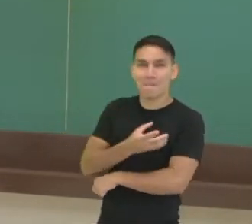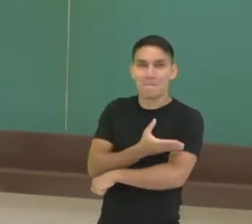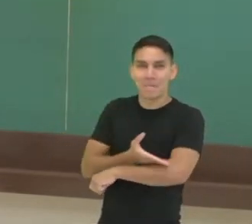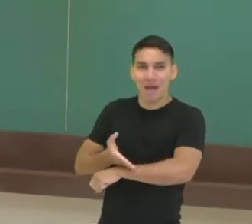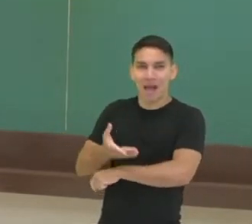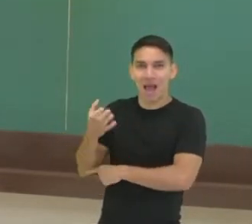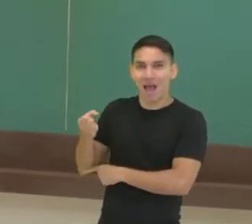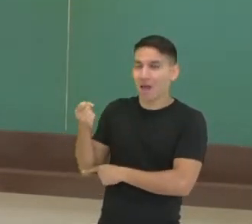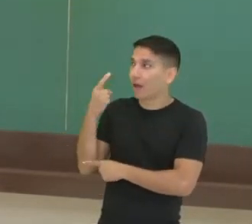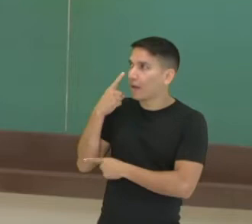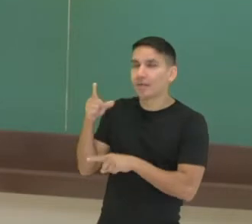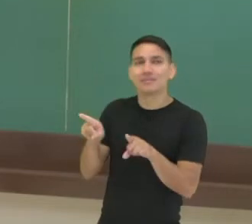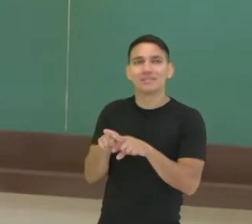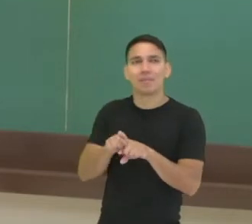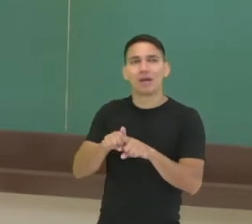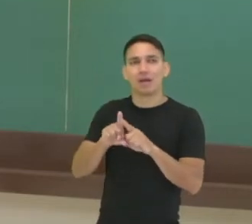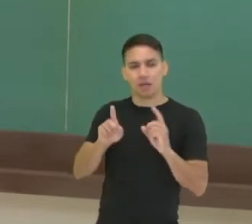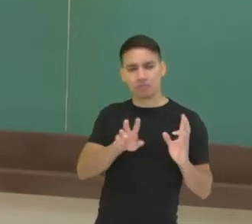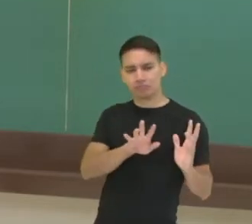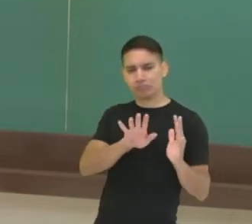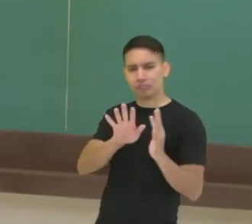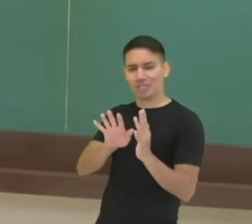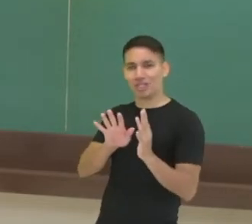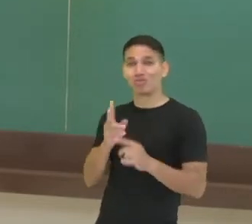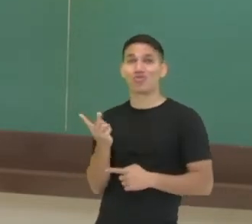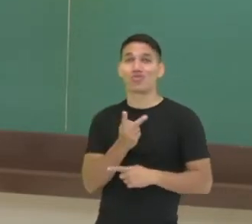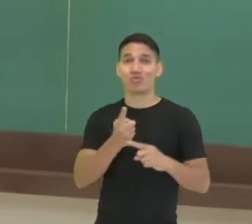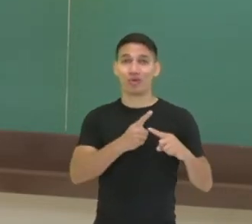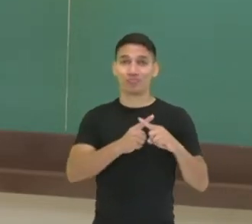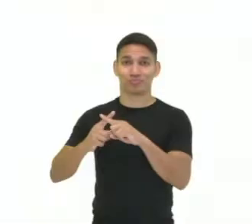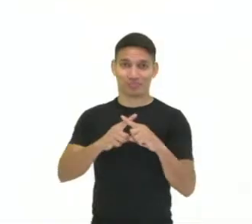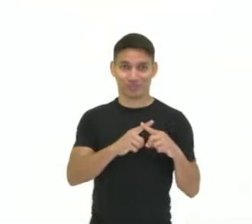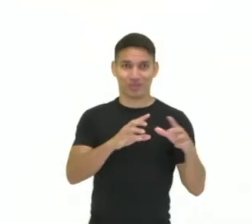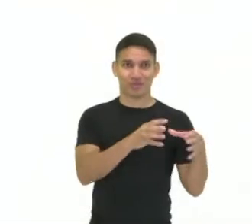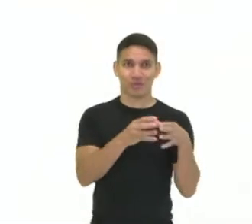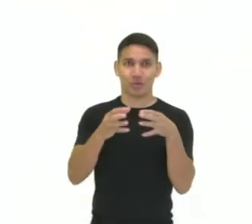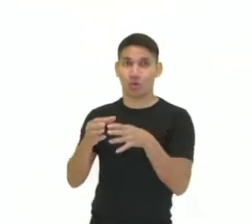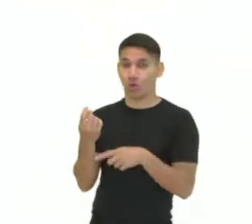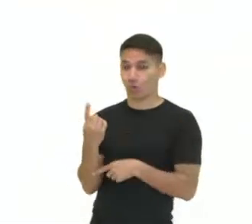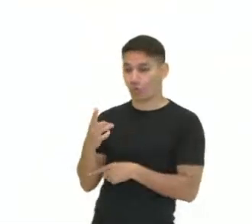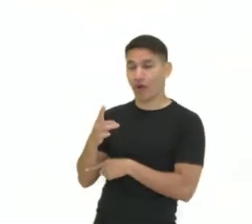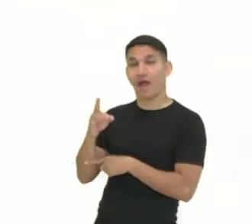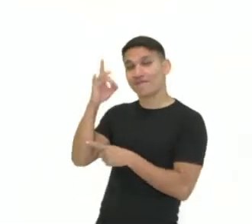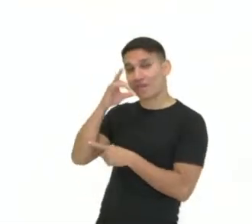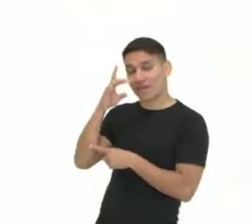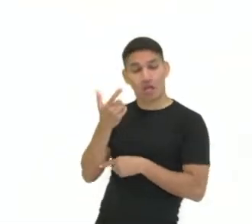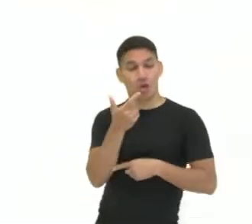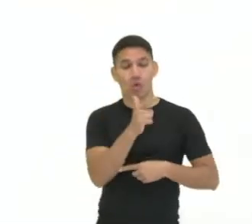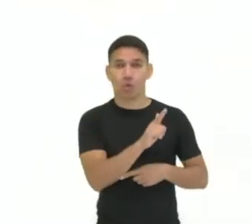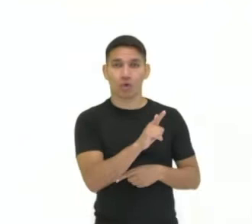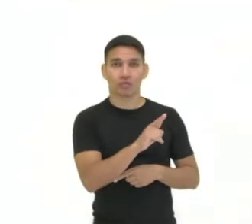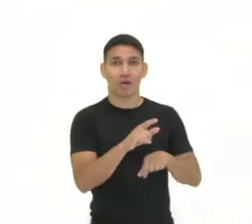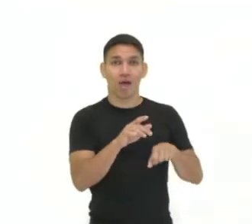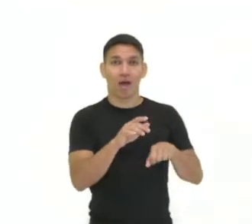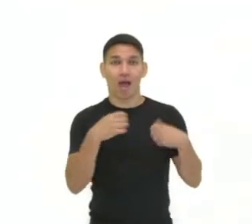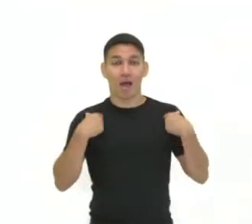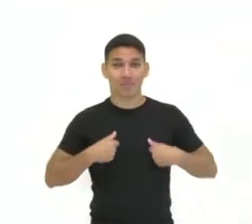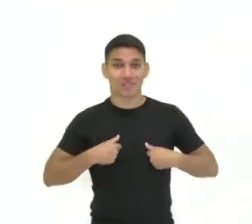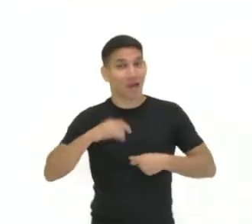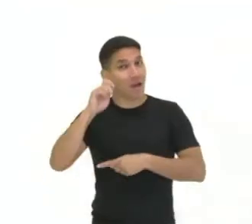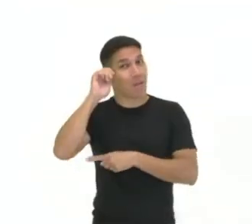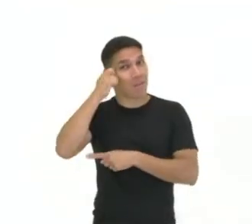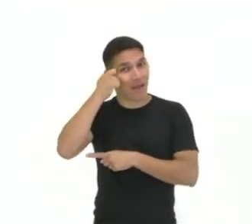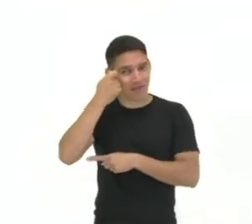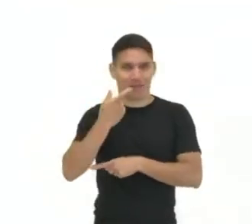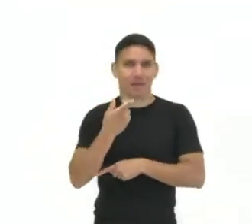os jogadores dos dois times, com a camiseta verde e os com a camiseta preta. Ok.